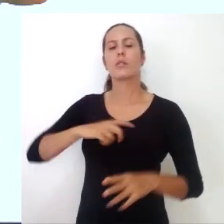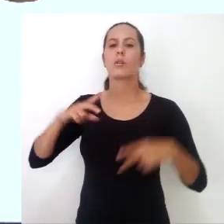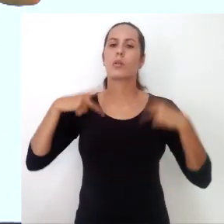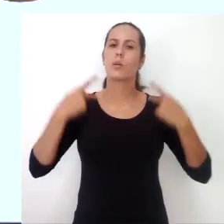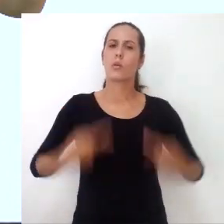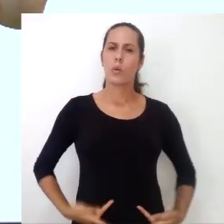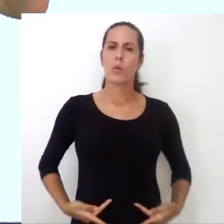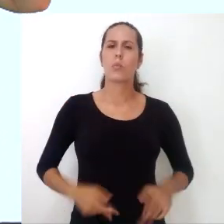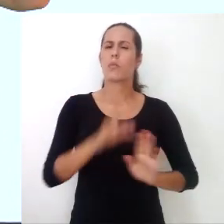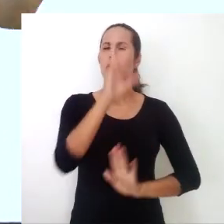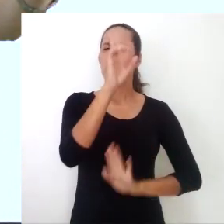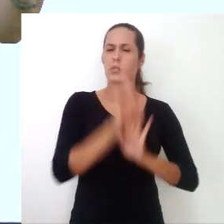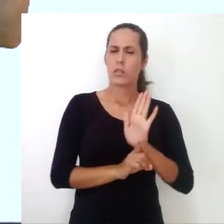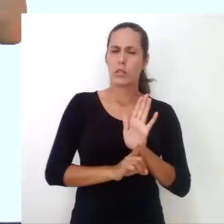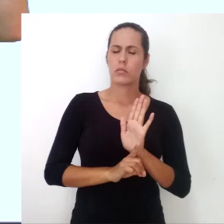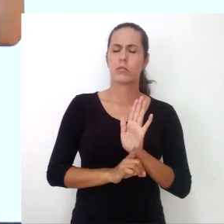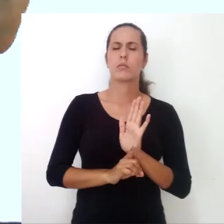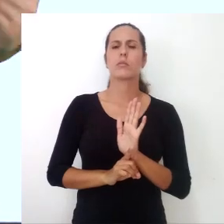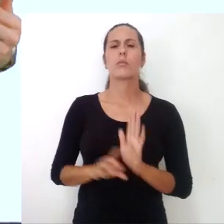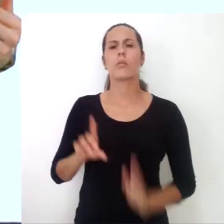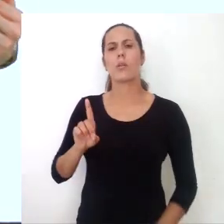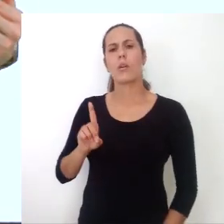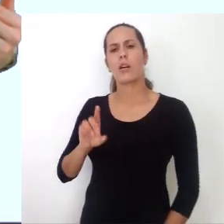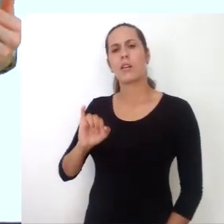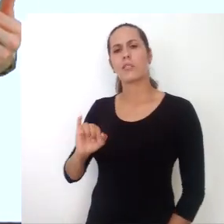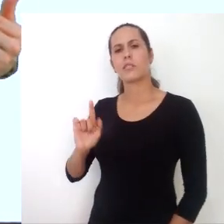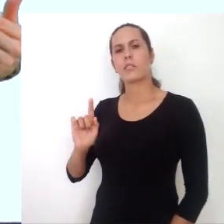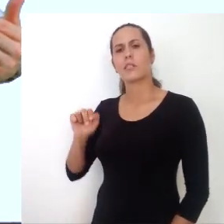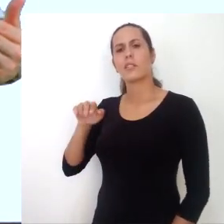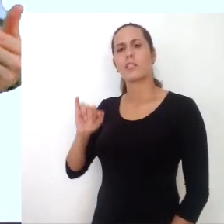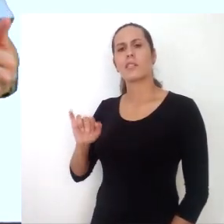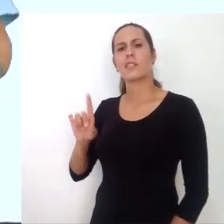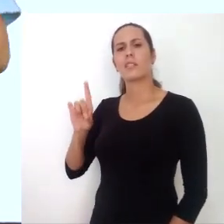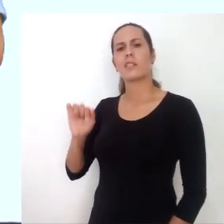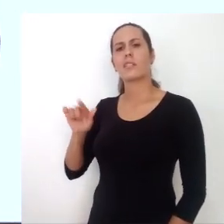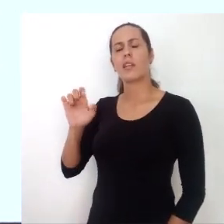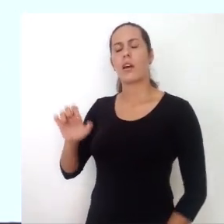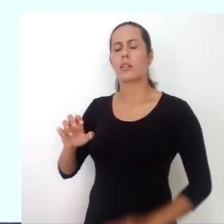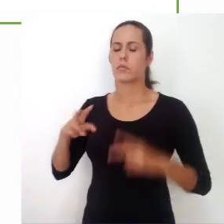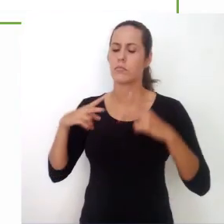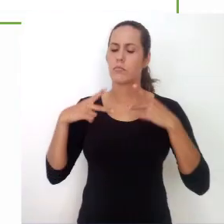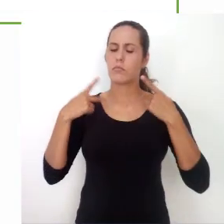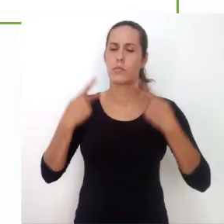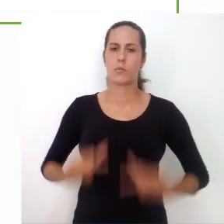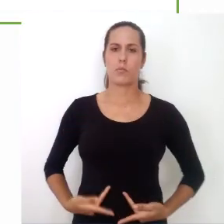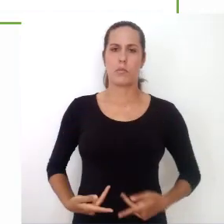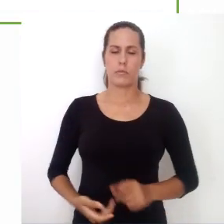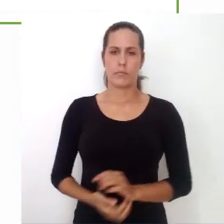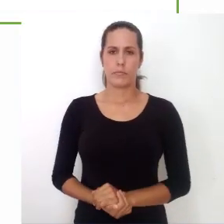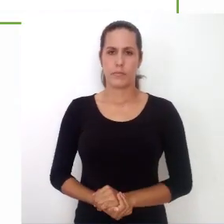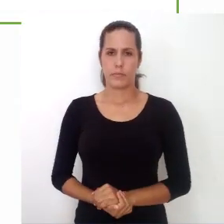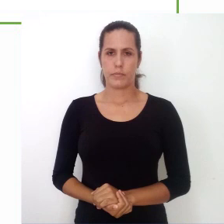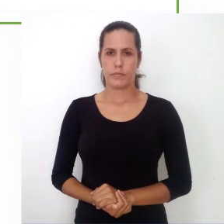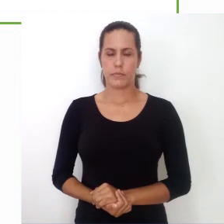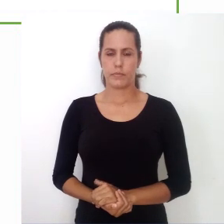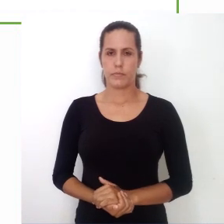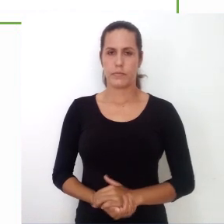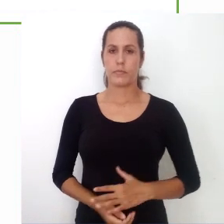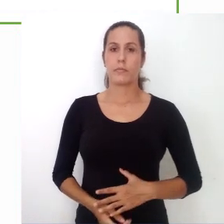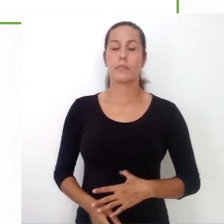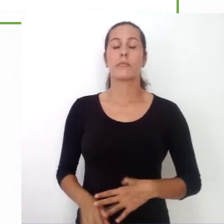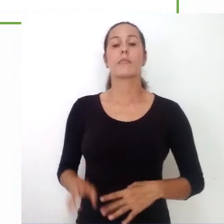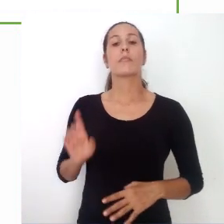ser homem, de ser mulher, a dignidade humana. Nós temos aqui o segundo artigo. Vamos ver, vamos